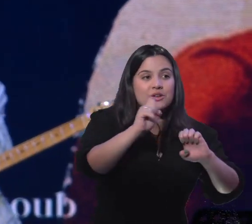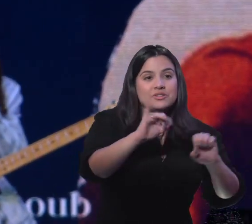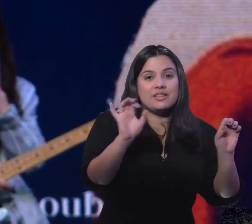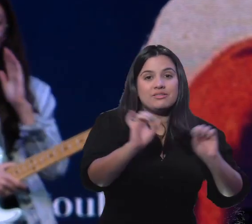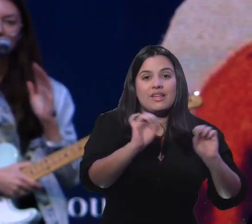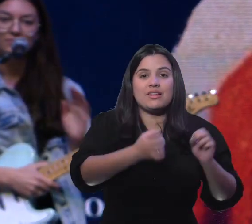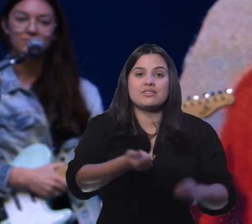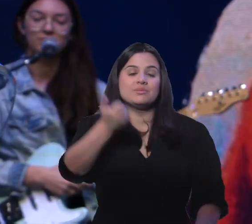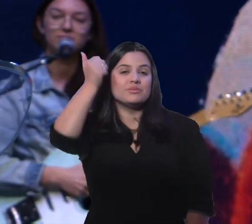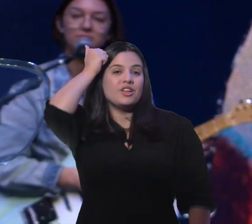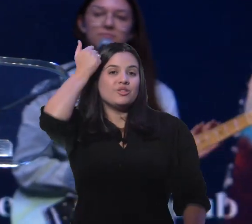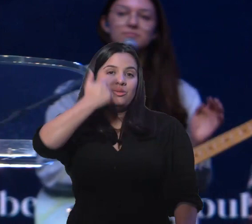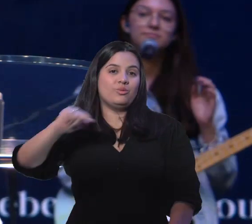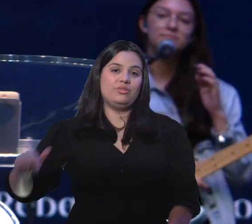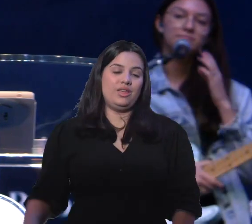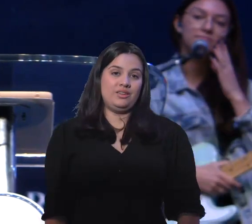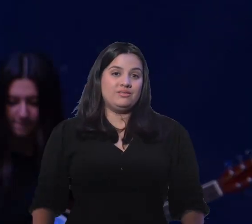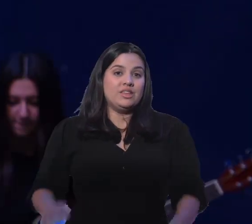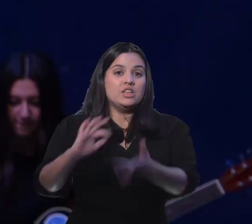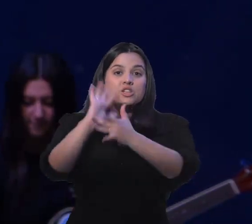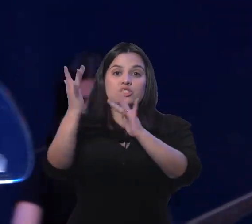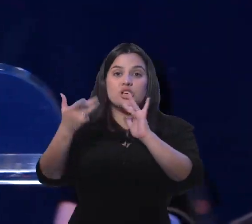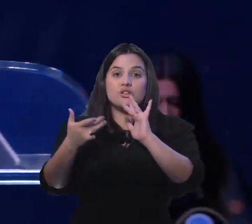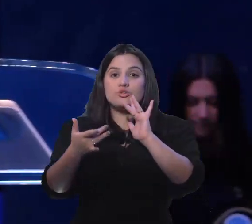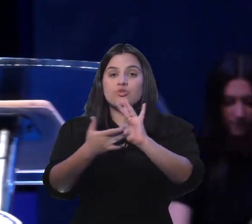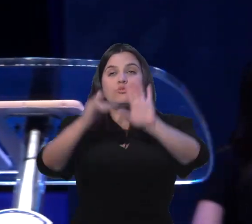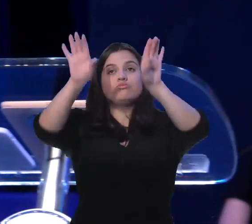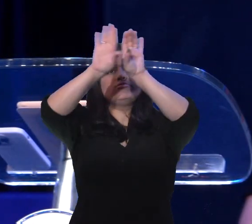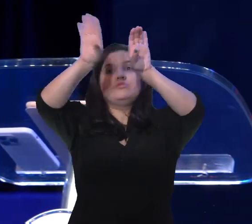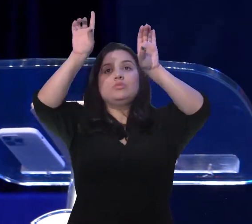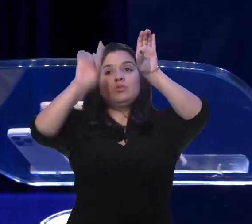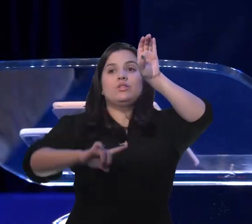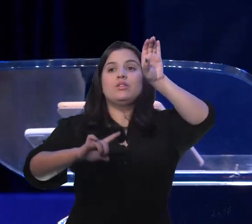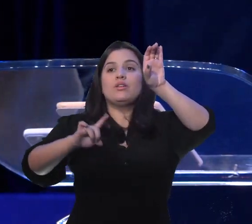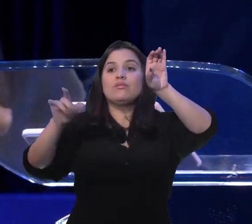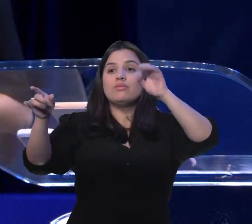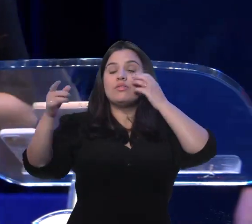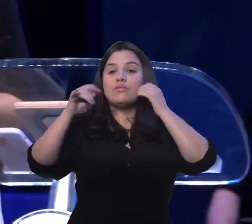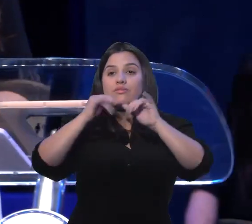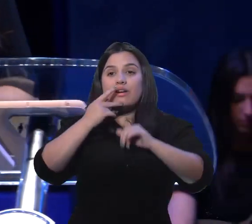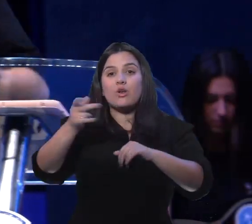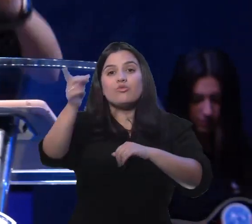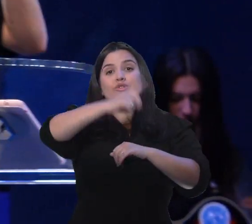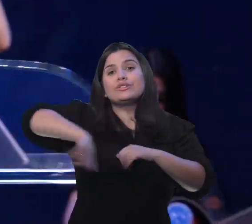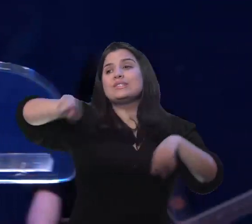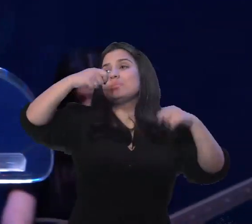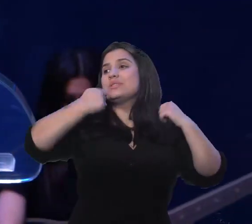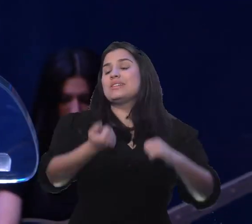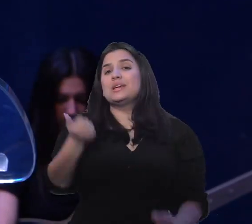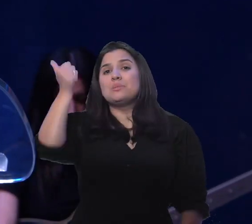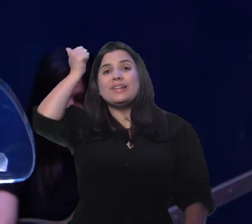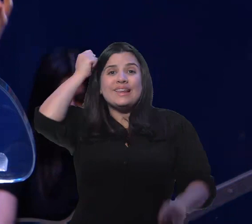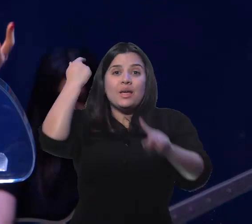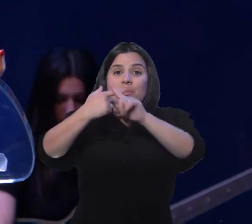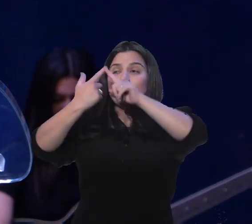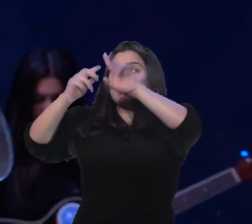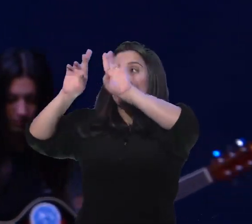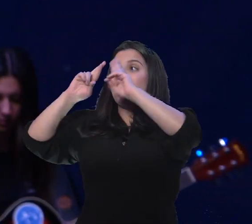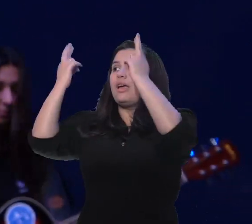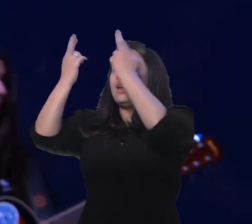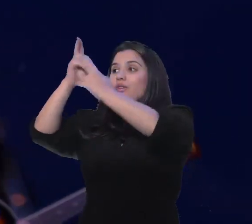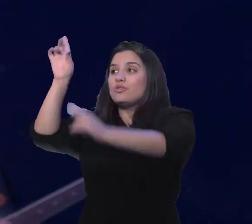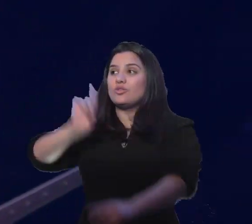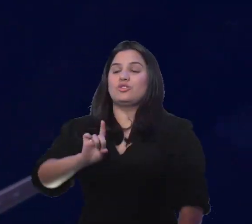arrependimento. Jesus veio para nos dizer: arrependam-se, pois o reino de Deus está próximo. Não existe ser cristão sem